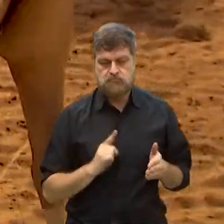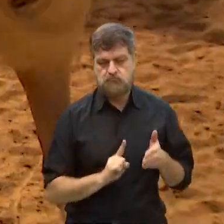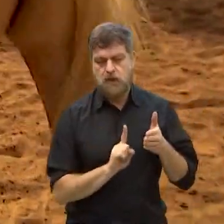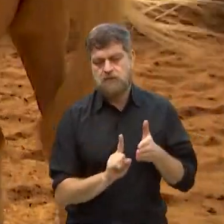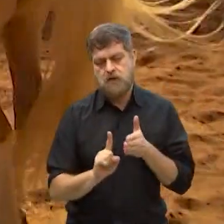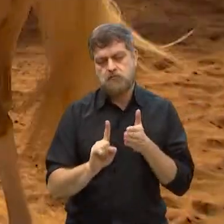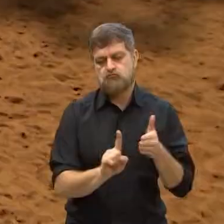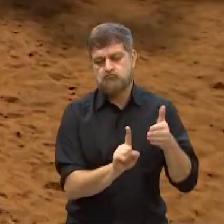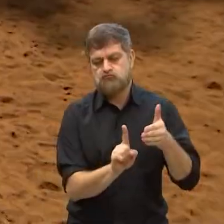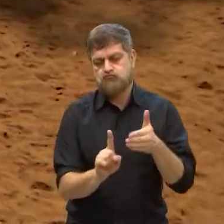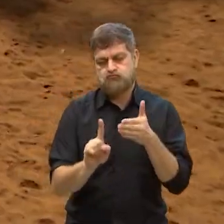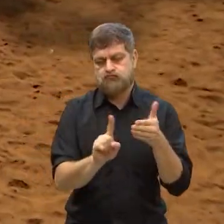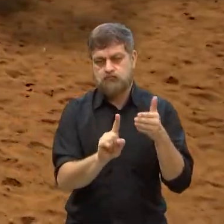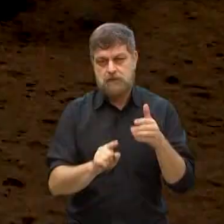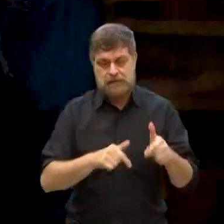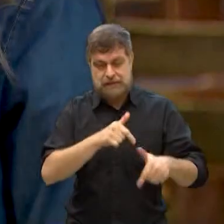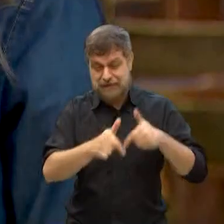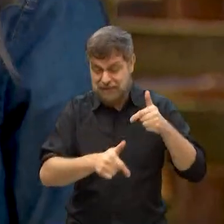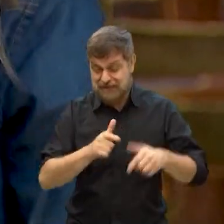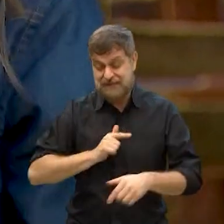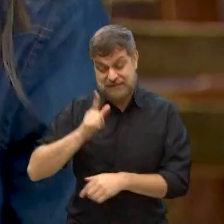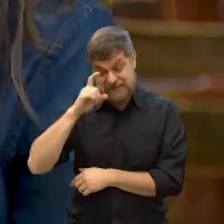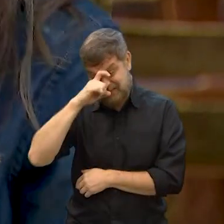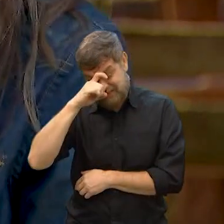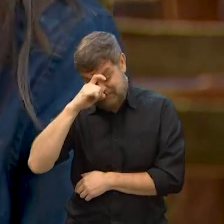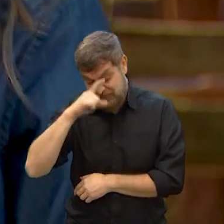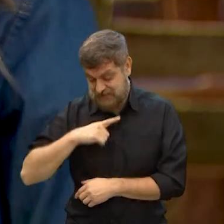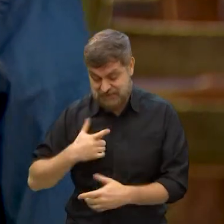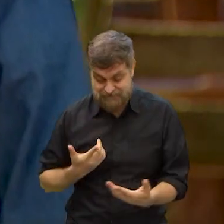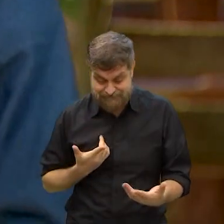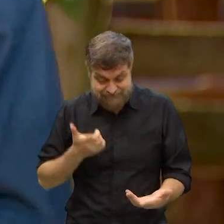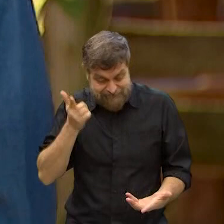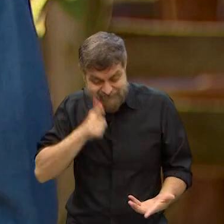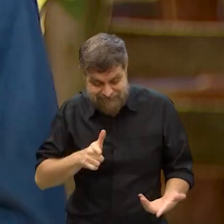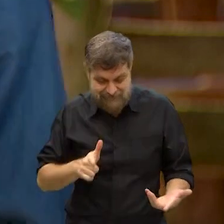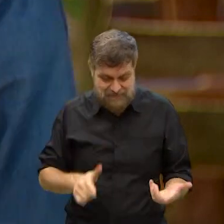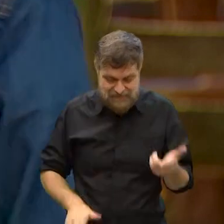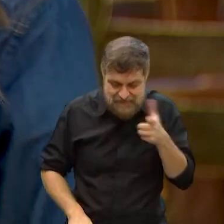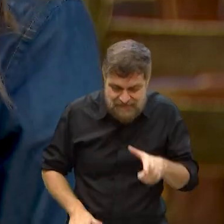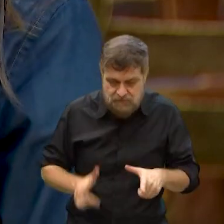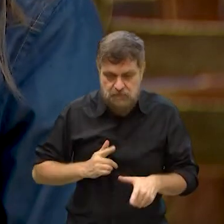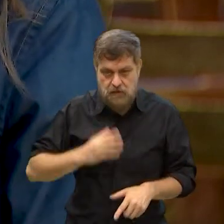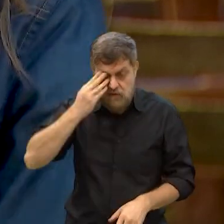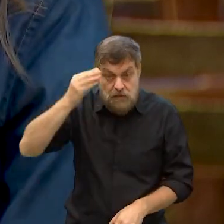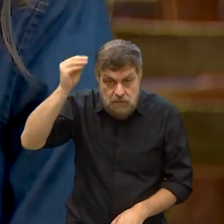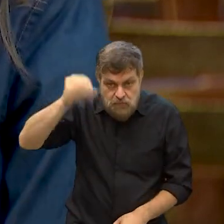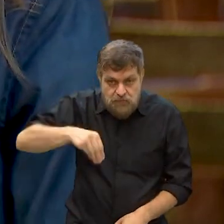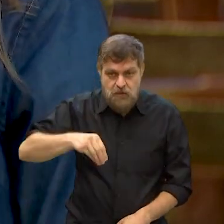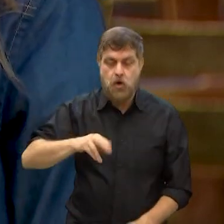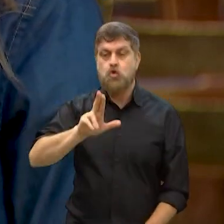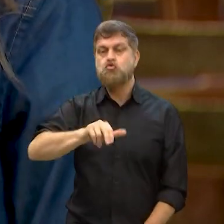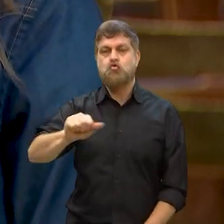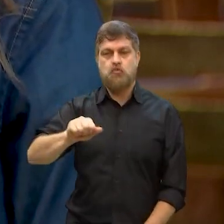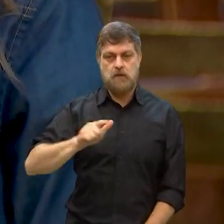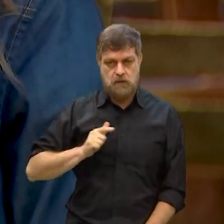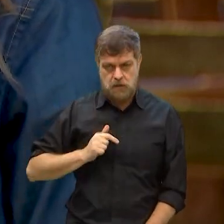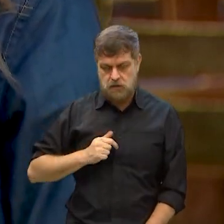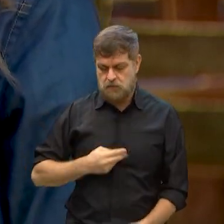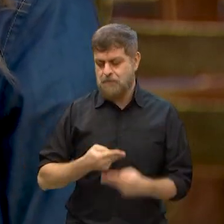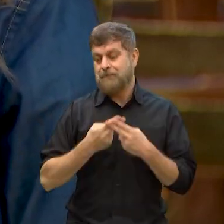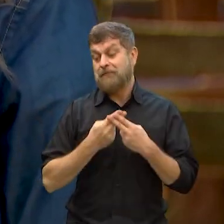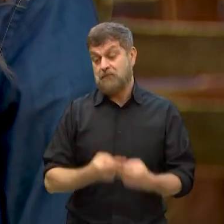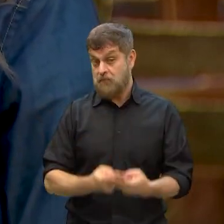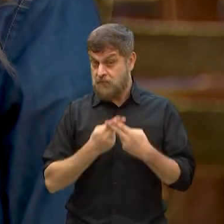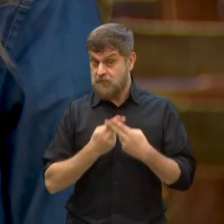cavalo sozinha e comecei a trabalhar. E tinha as dificuldades, às vezes perdia pro cavalo e tal, mas nunca me desanimei,